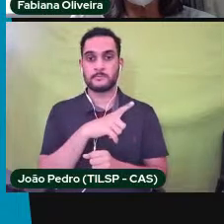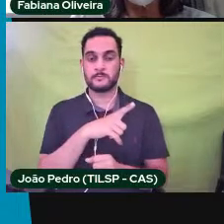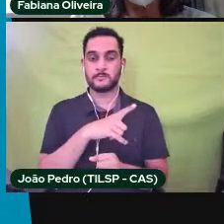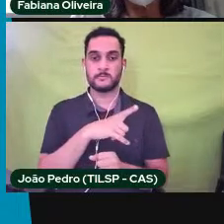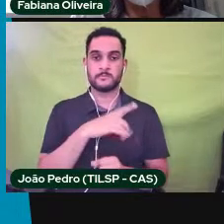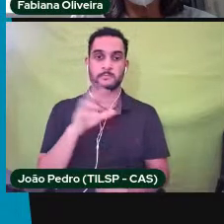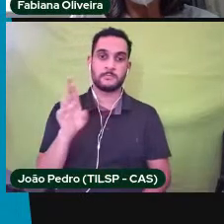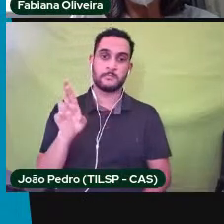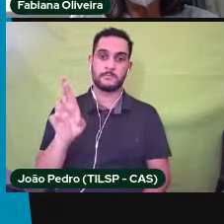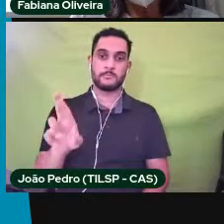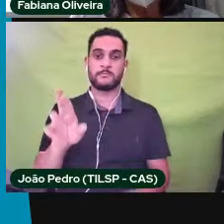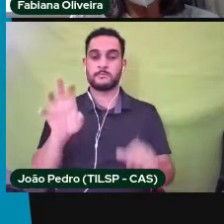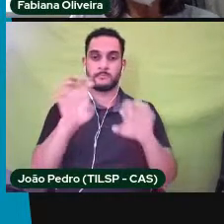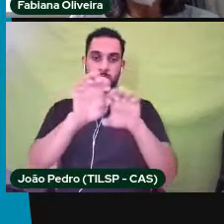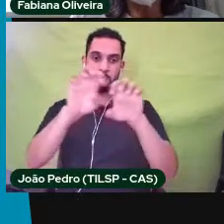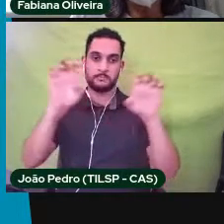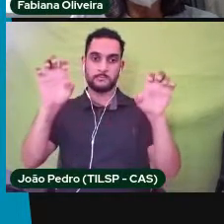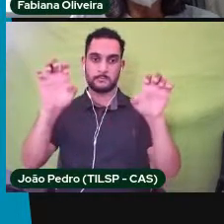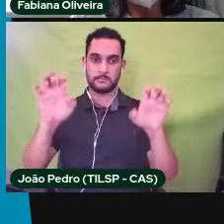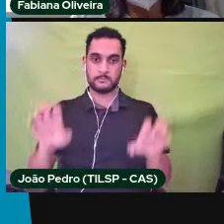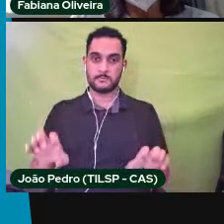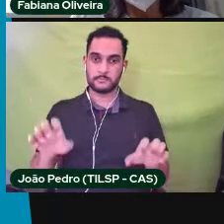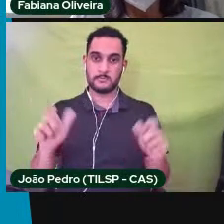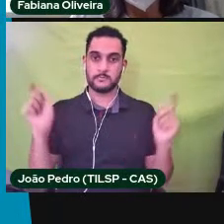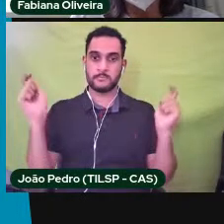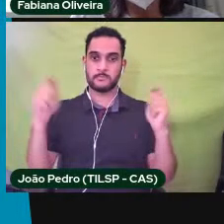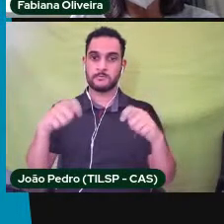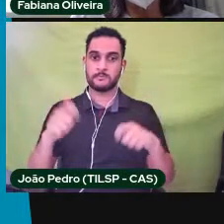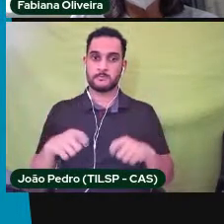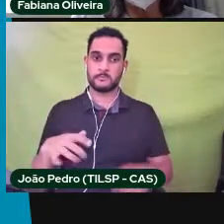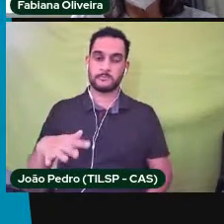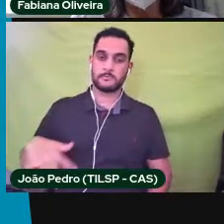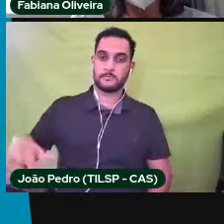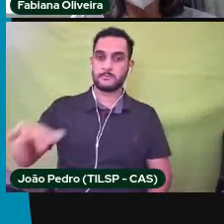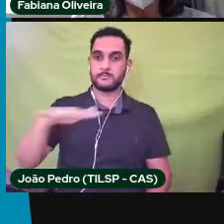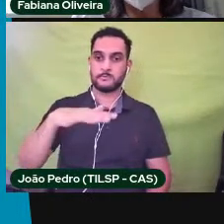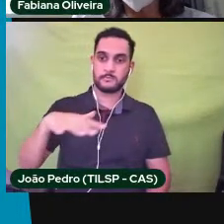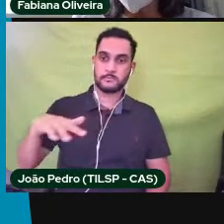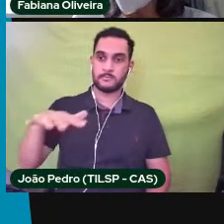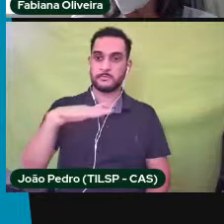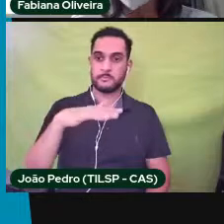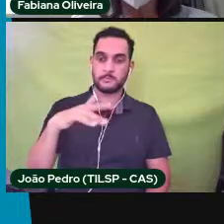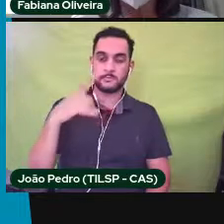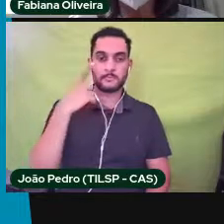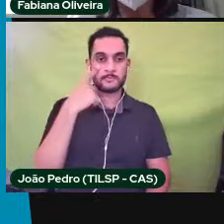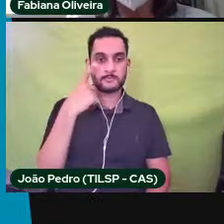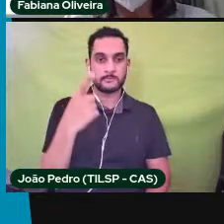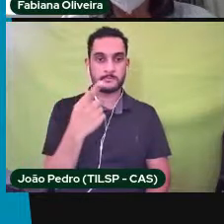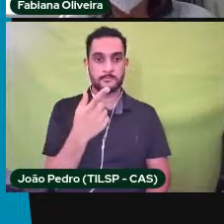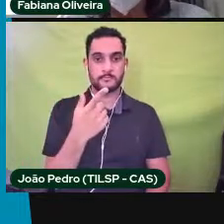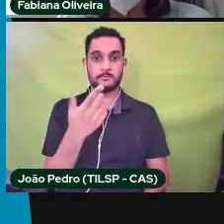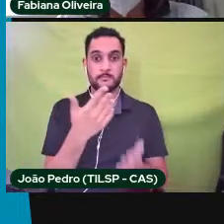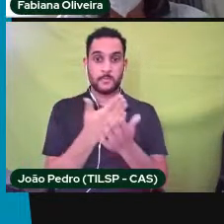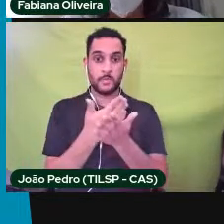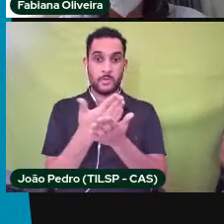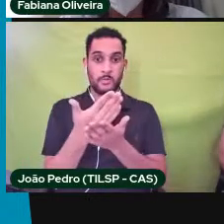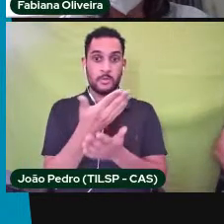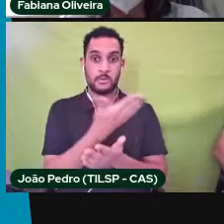da estrutura das competências gerais trazidas pela base. Vejam bem que começa pelo